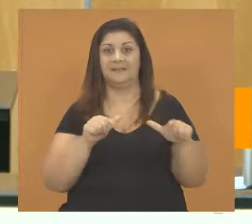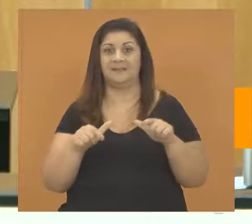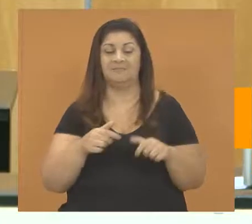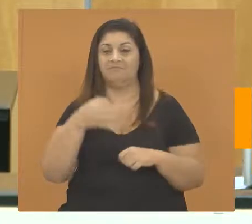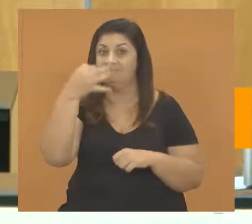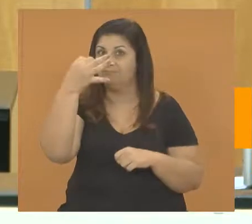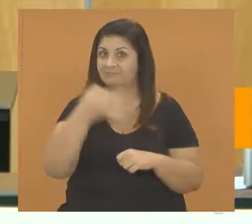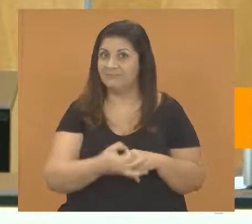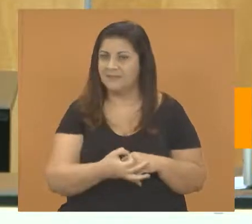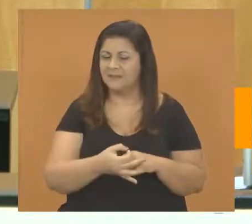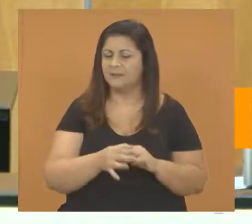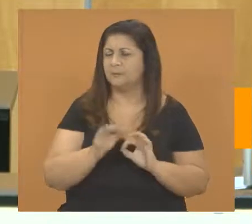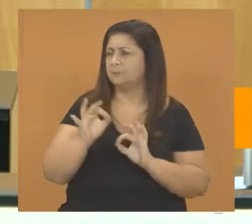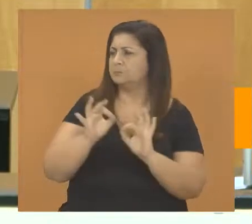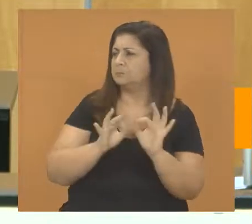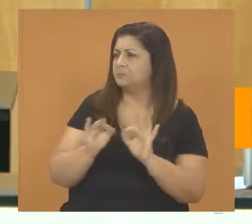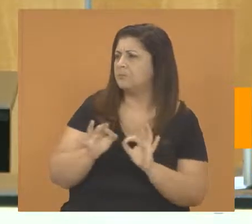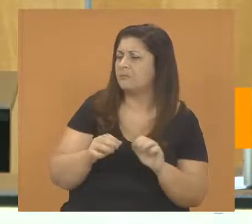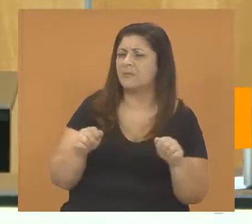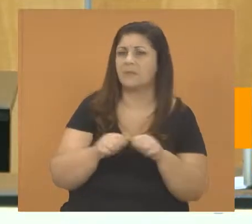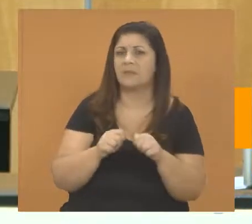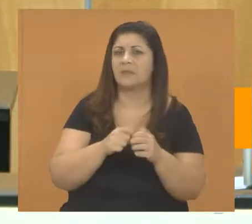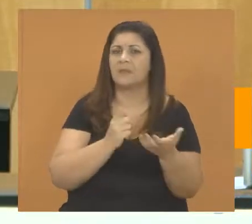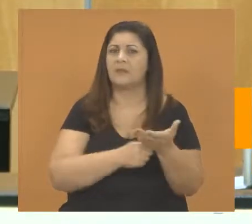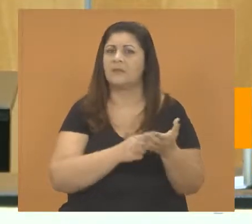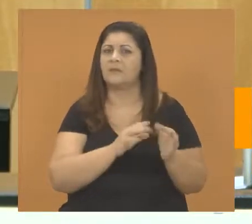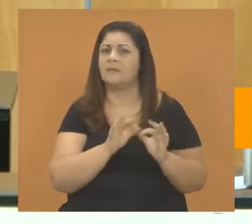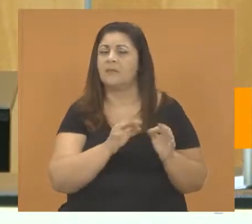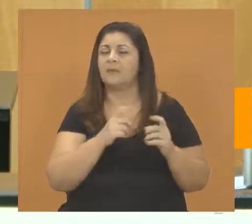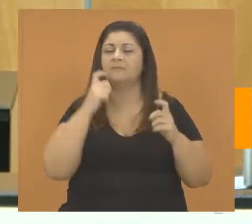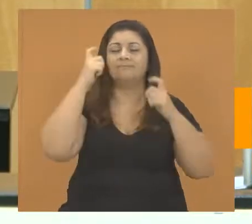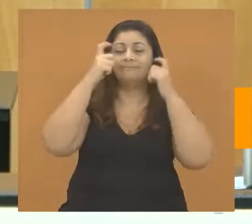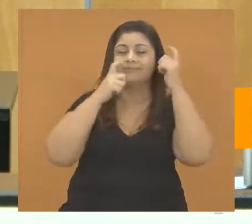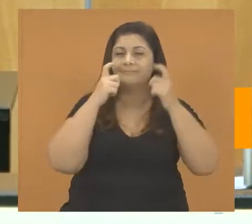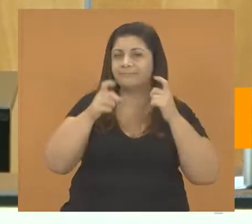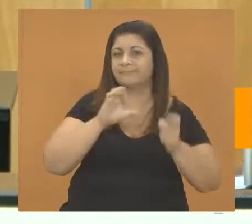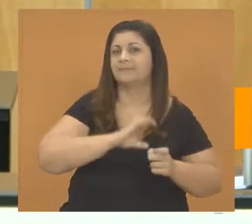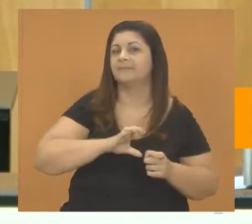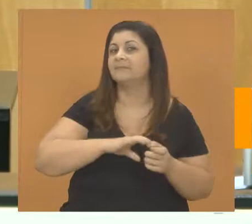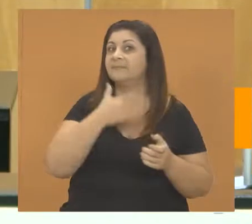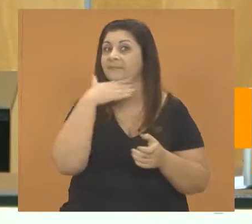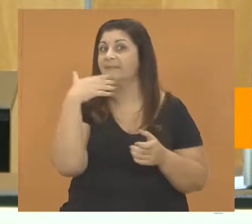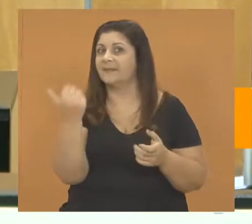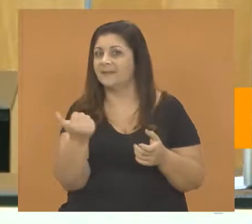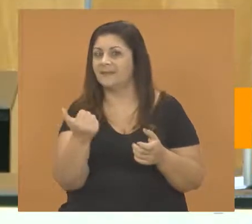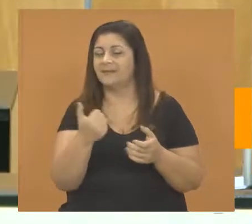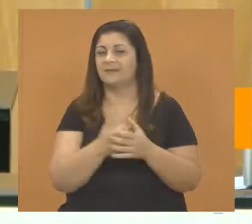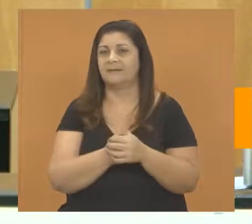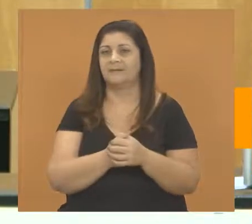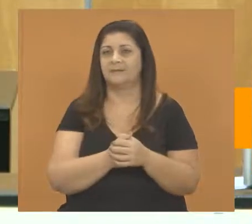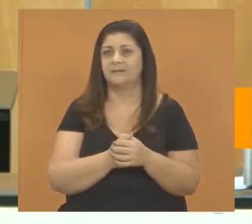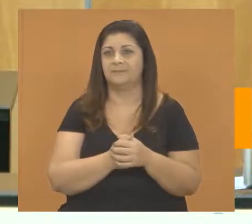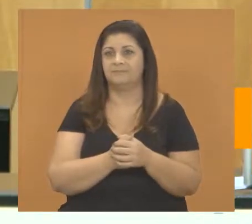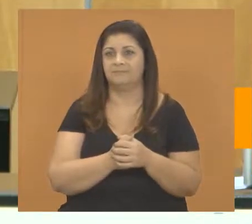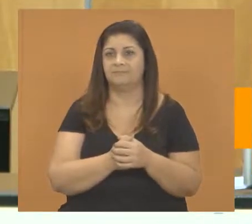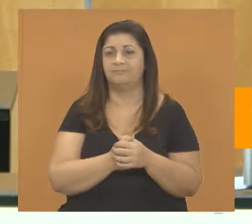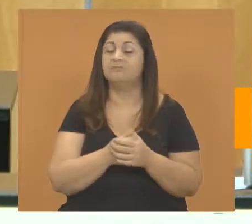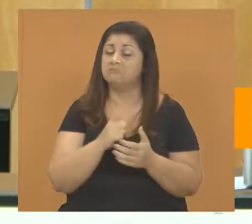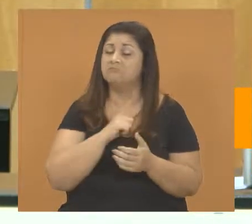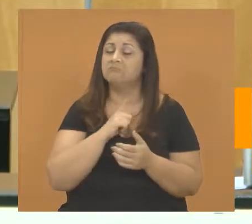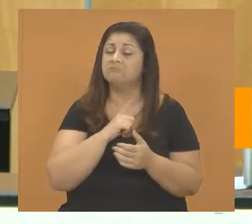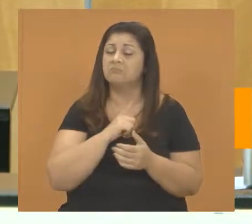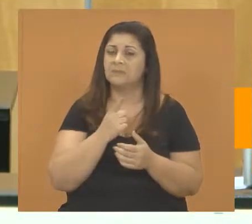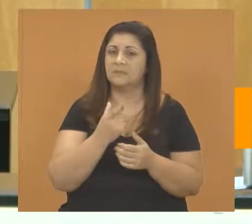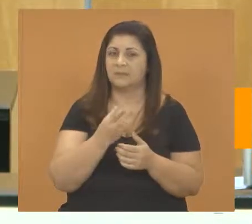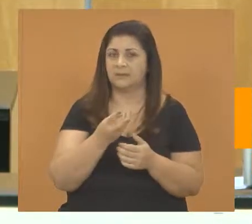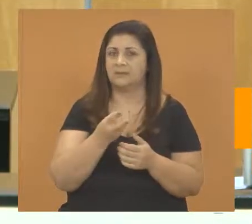de organizar fazer projetos se preocupar com a melhoria com o desenvolvimento do município tem bastante